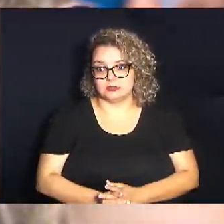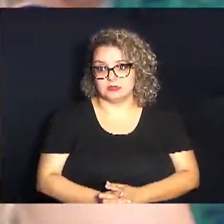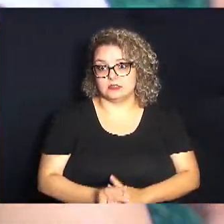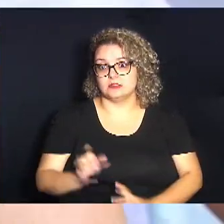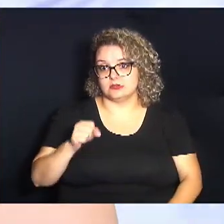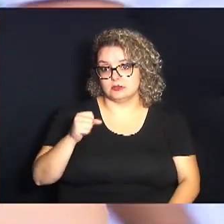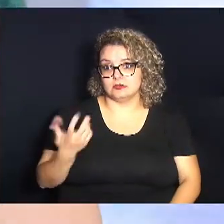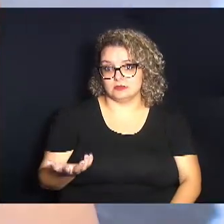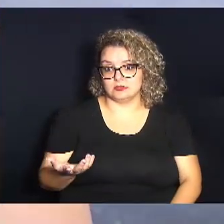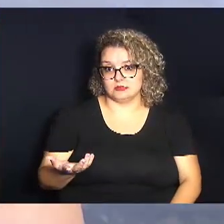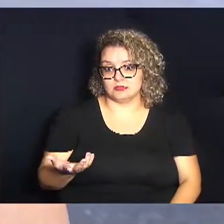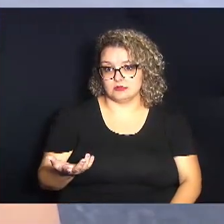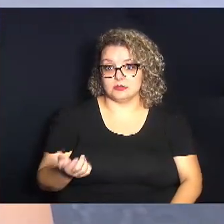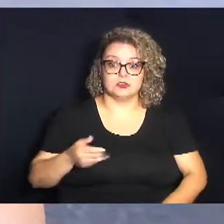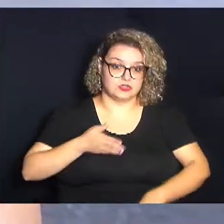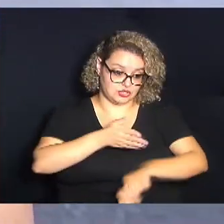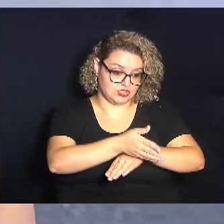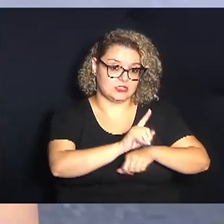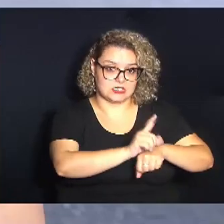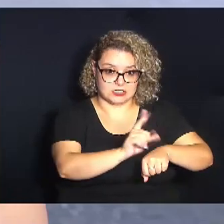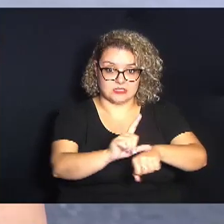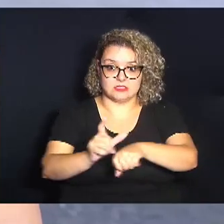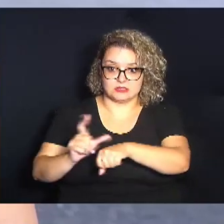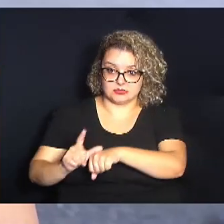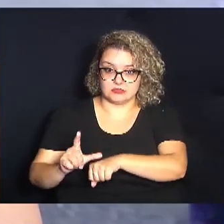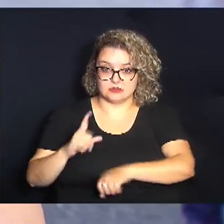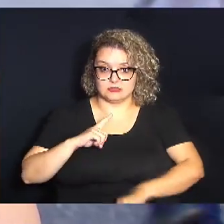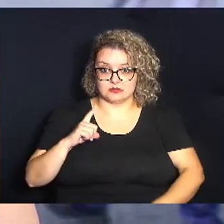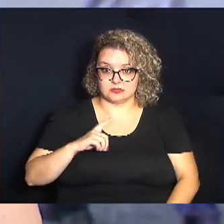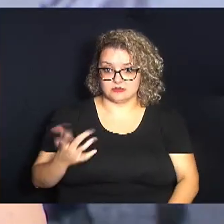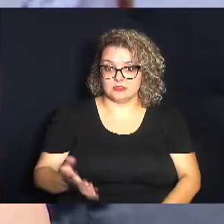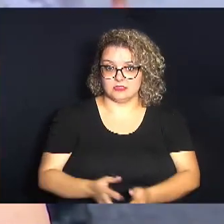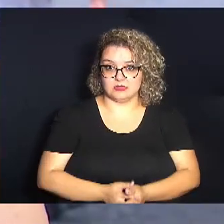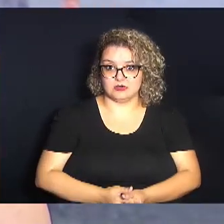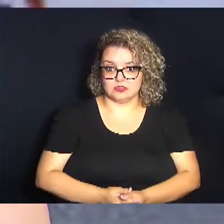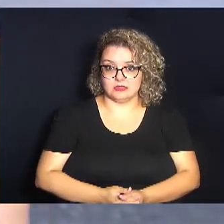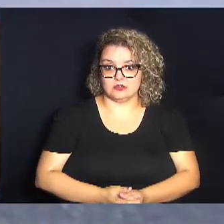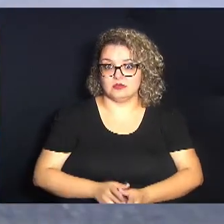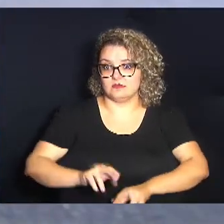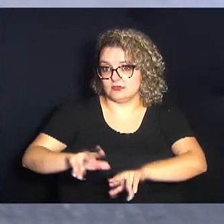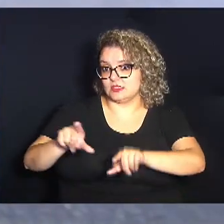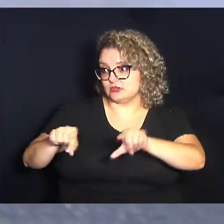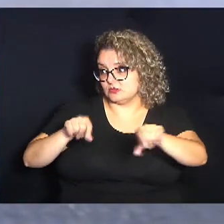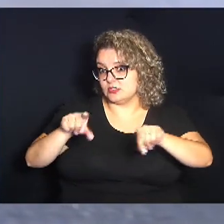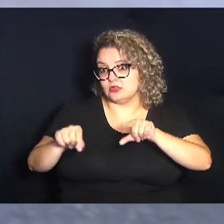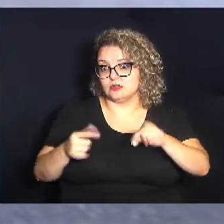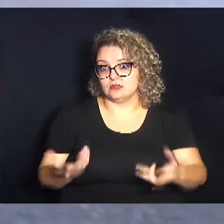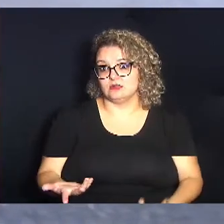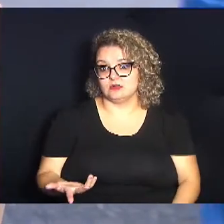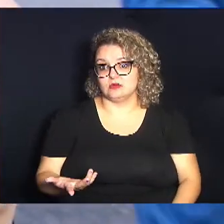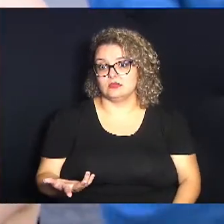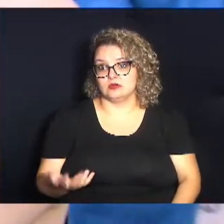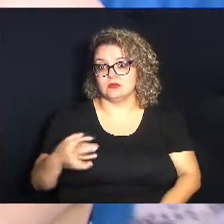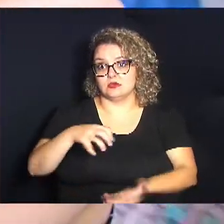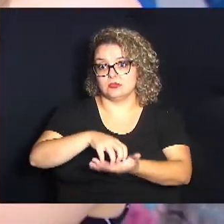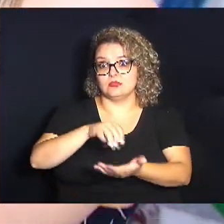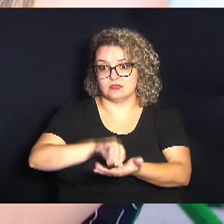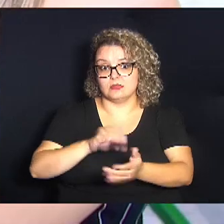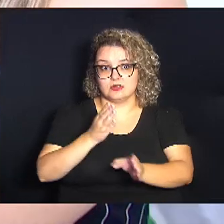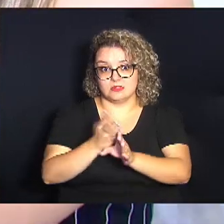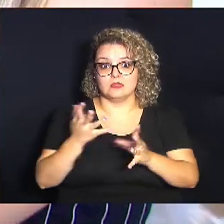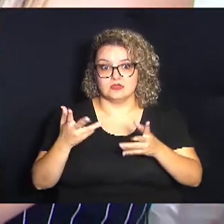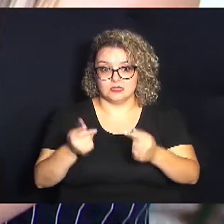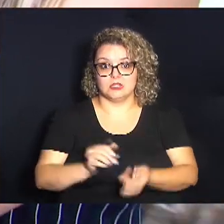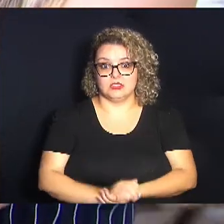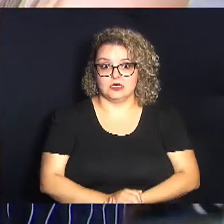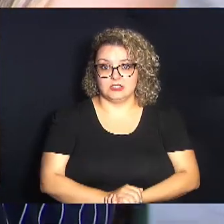além de das lojas e tudo mais, tem bastante opção assim para comer. Aqui no centro a gente encontra de tudo, né?